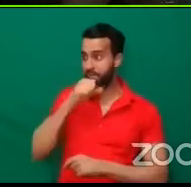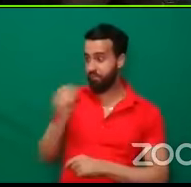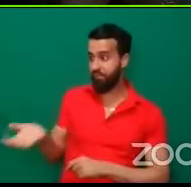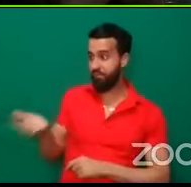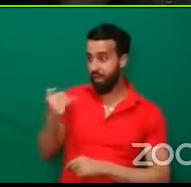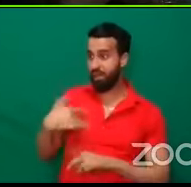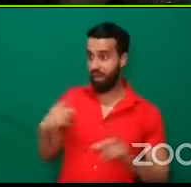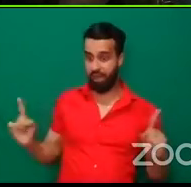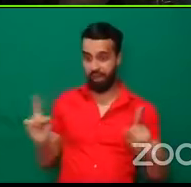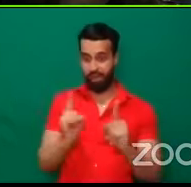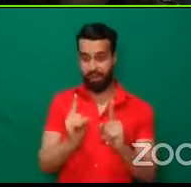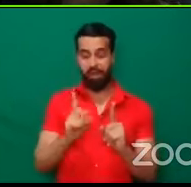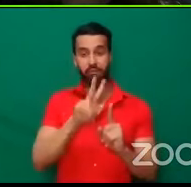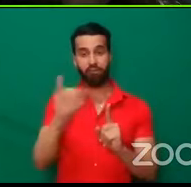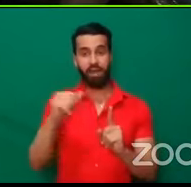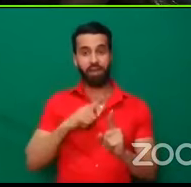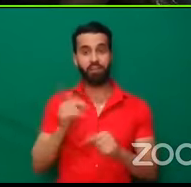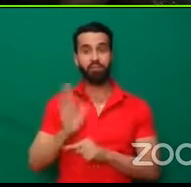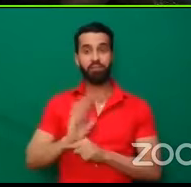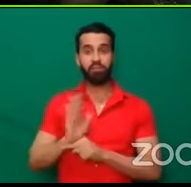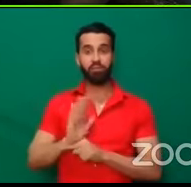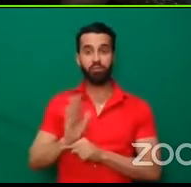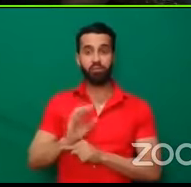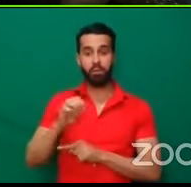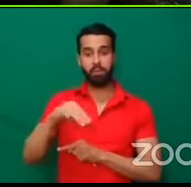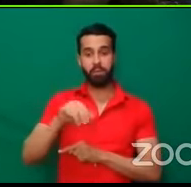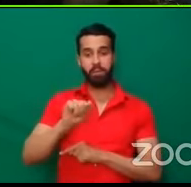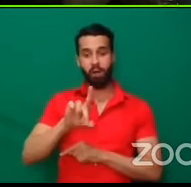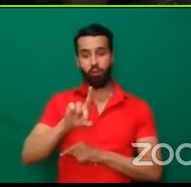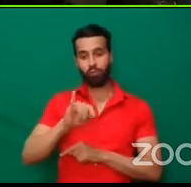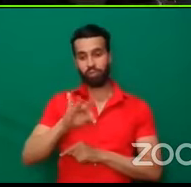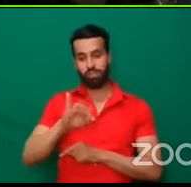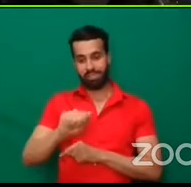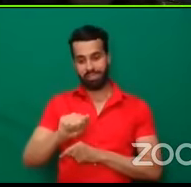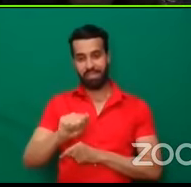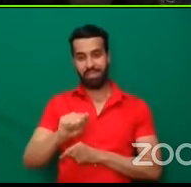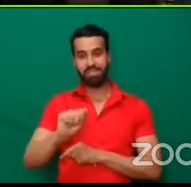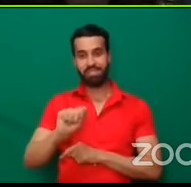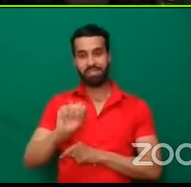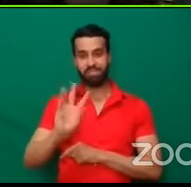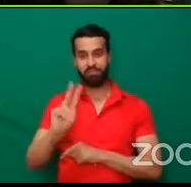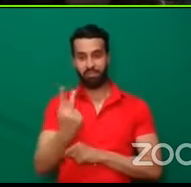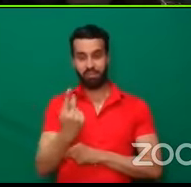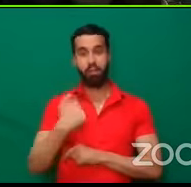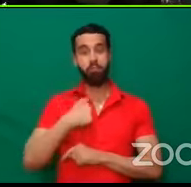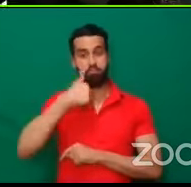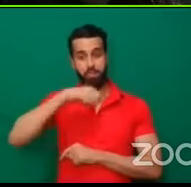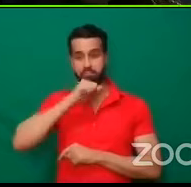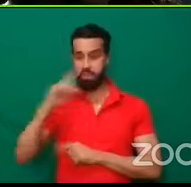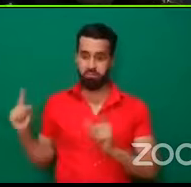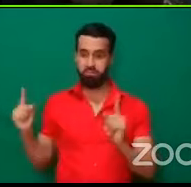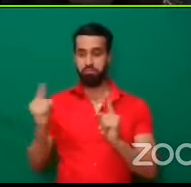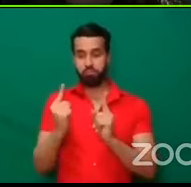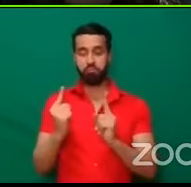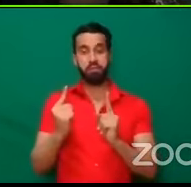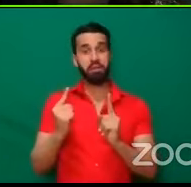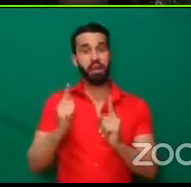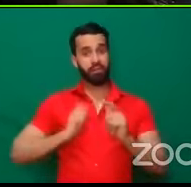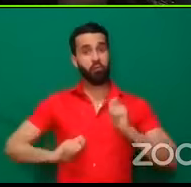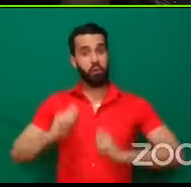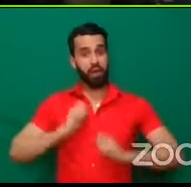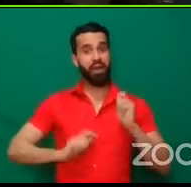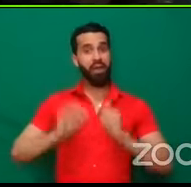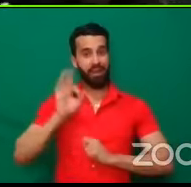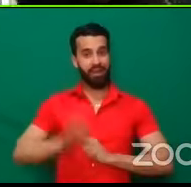curtas que eu não lancei ainda, que é o Maldita Cerveja, e a minha mãe atuou ali e tal. E enfim,